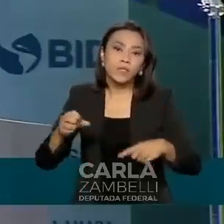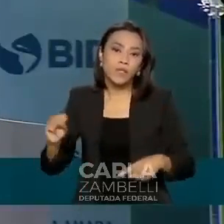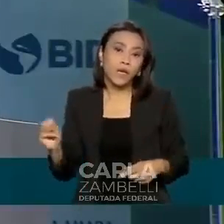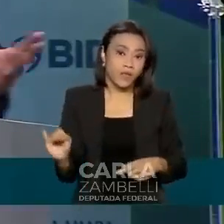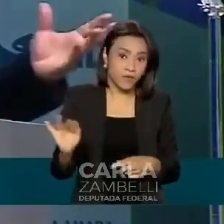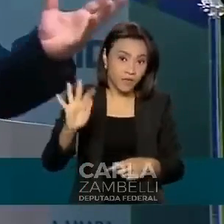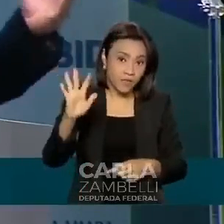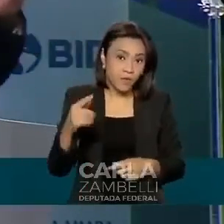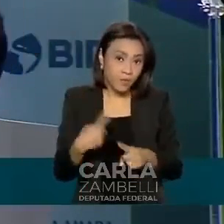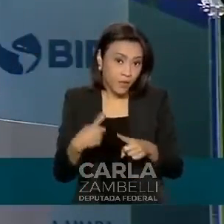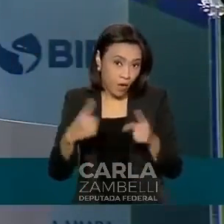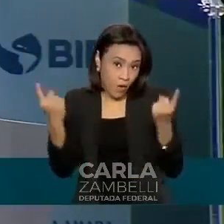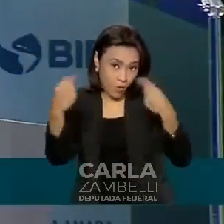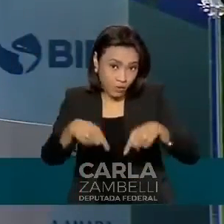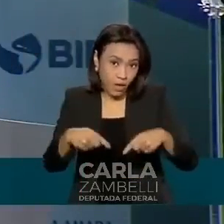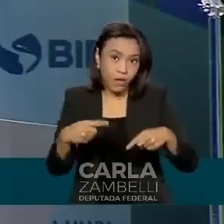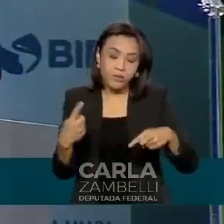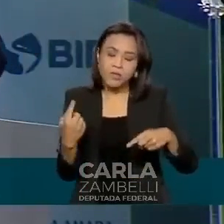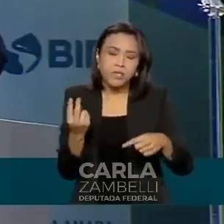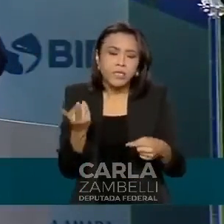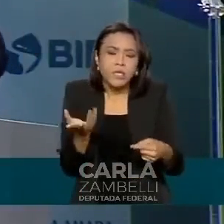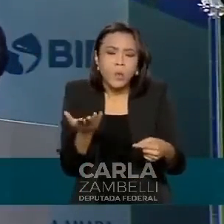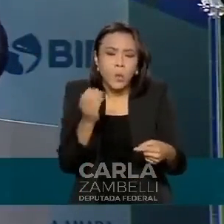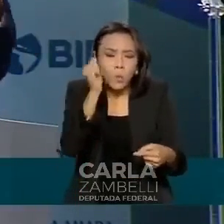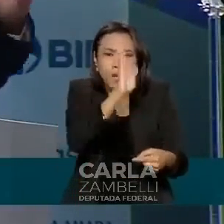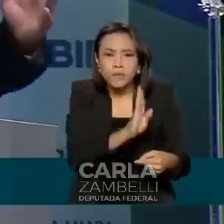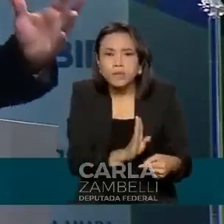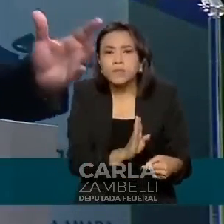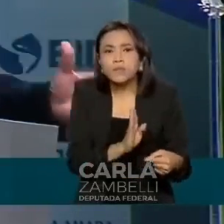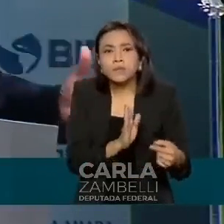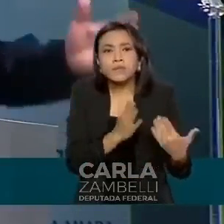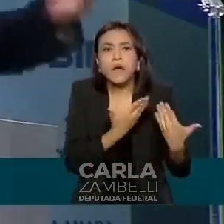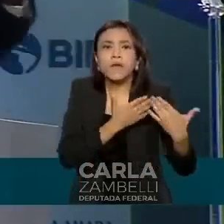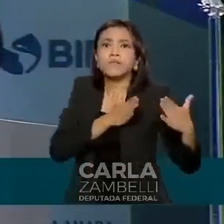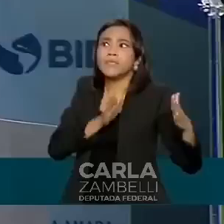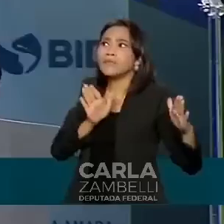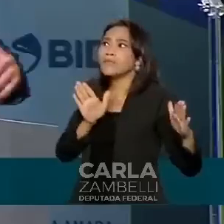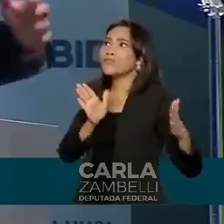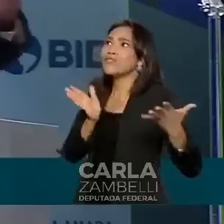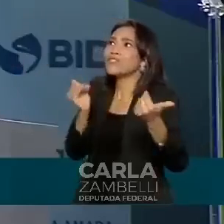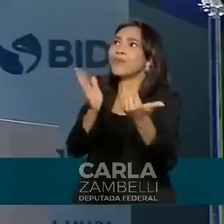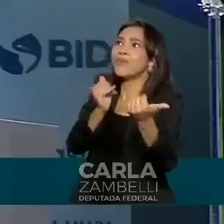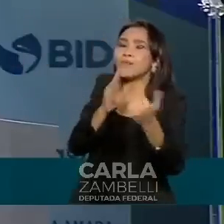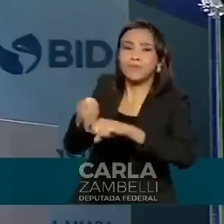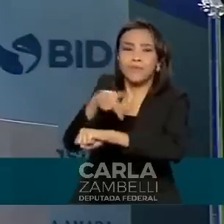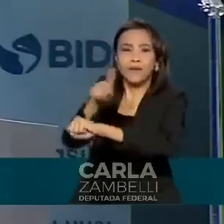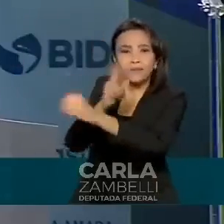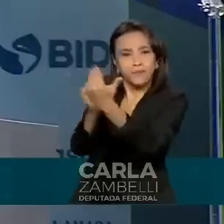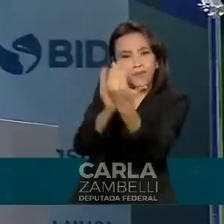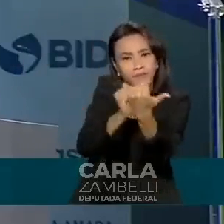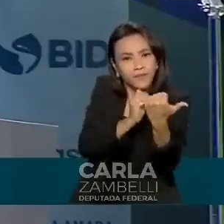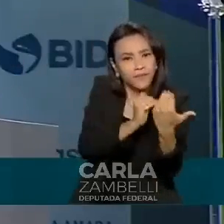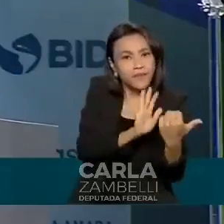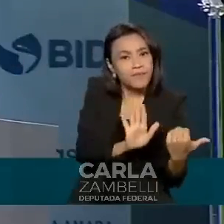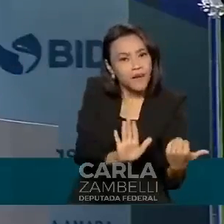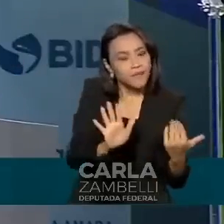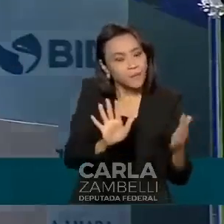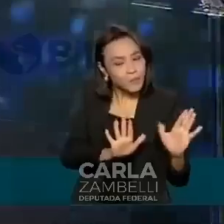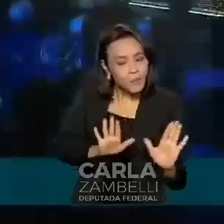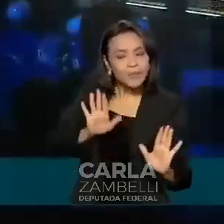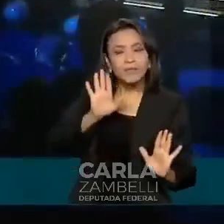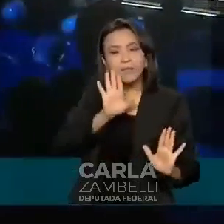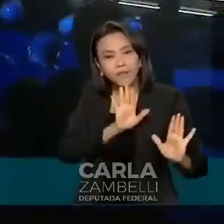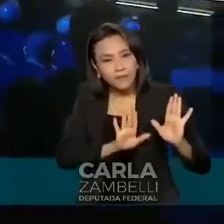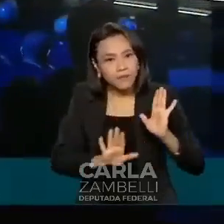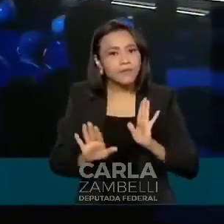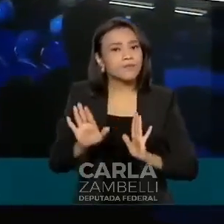porque ao contrário dos outros que estão fechando e se Protegendo o Brasil tá abrindo a fronteira e desempenham começa a entrar mas tudo muito